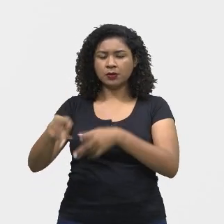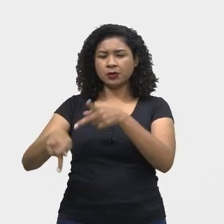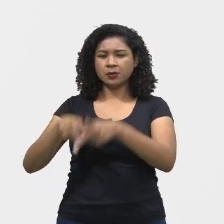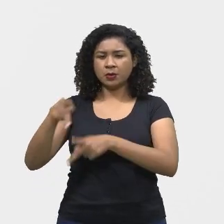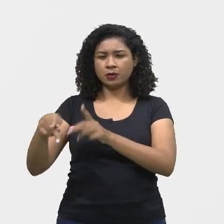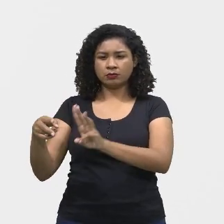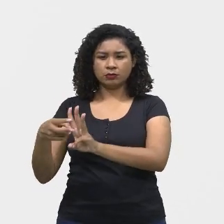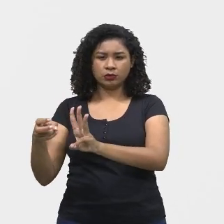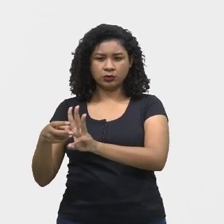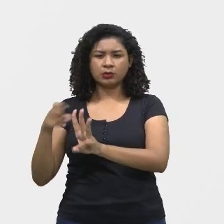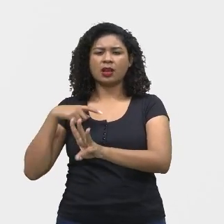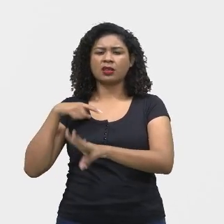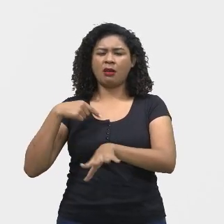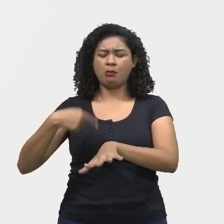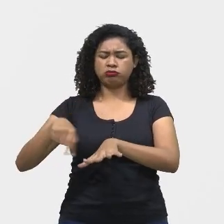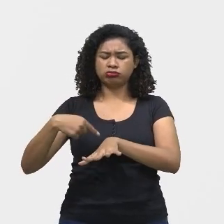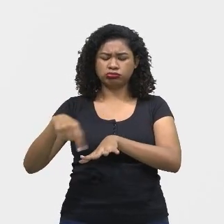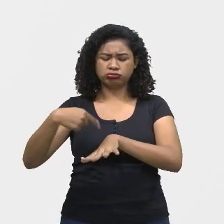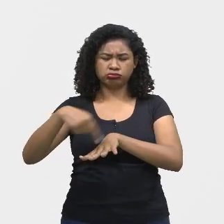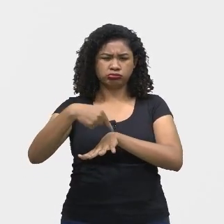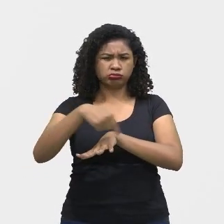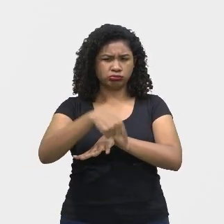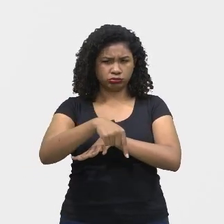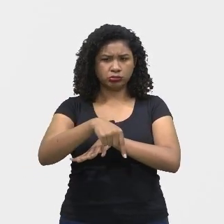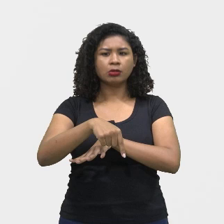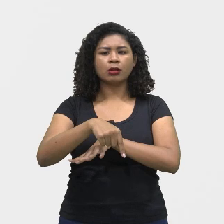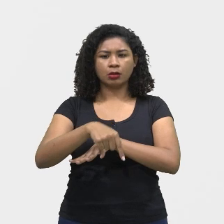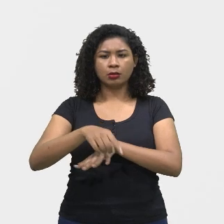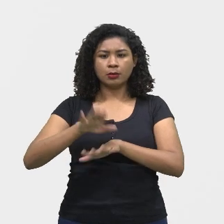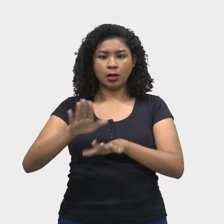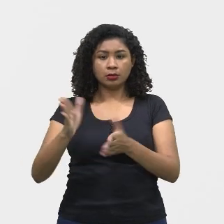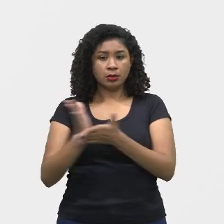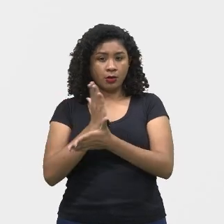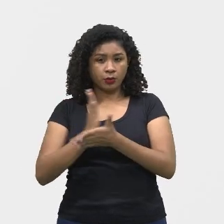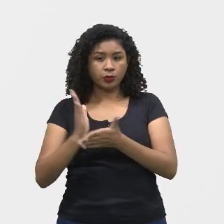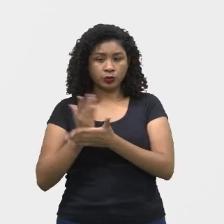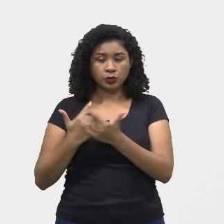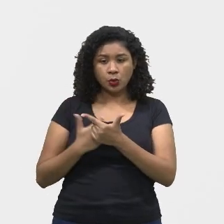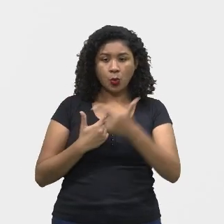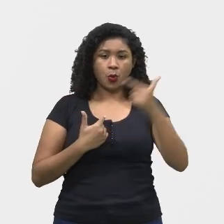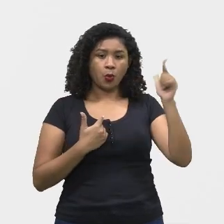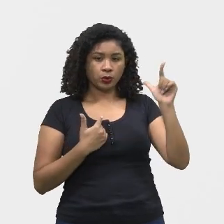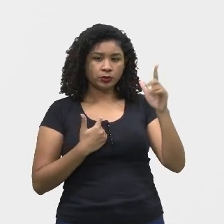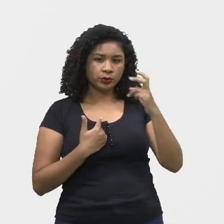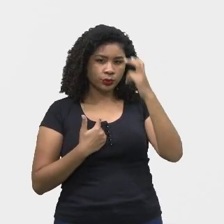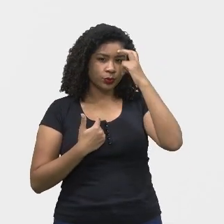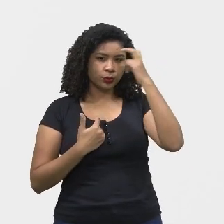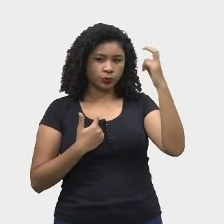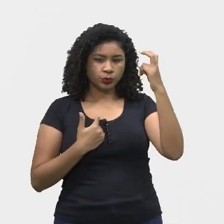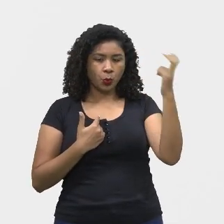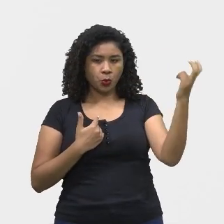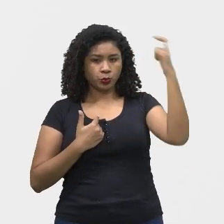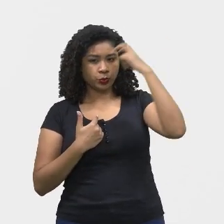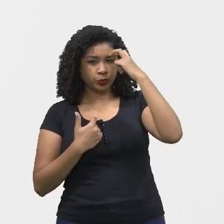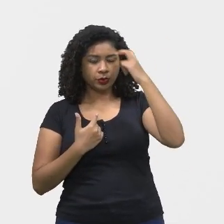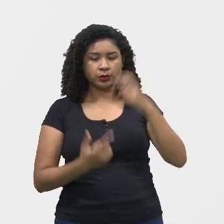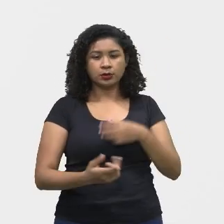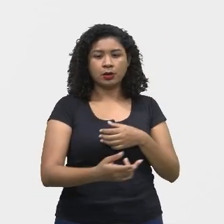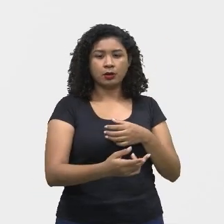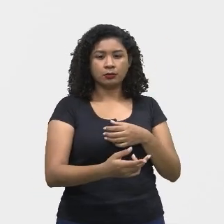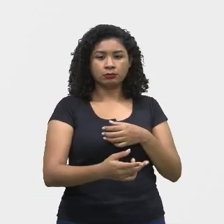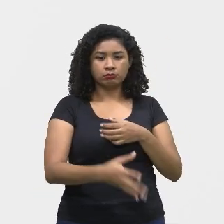muitas modalidades nativas e outras incorporadas da cultura não indígena. Além do